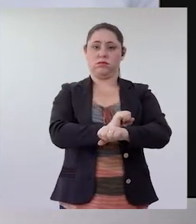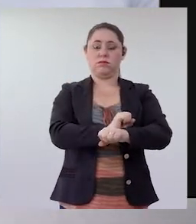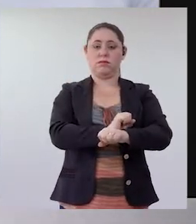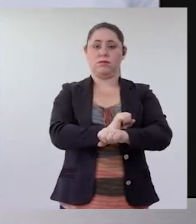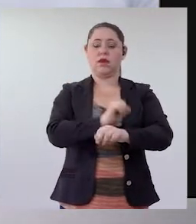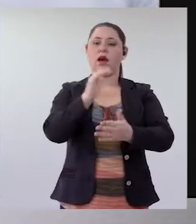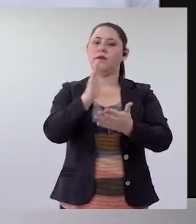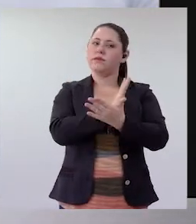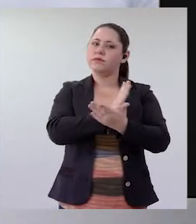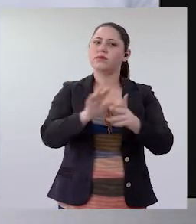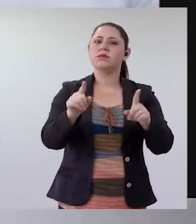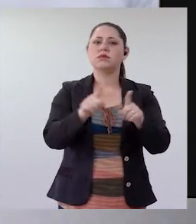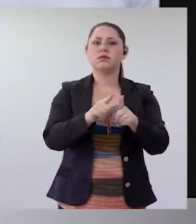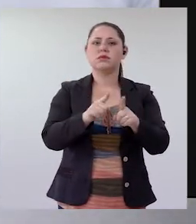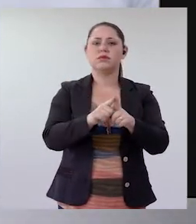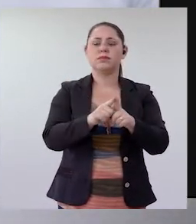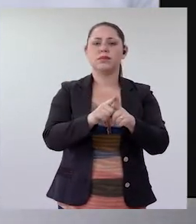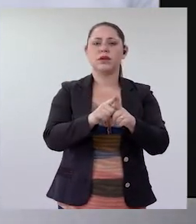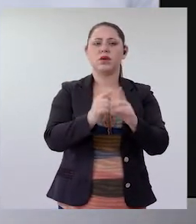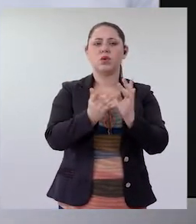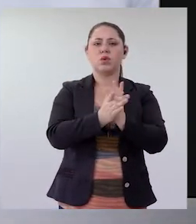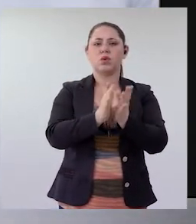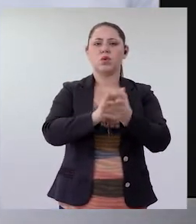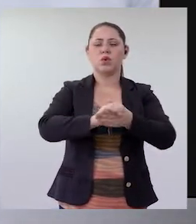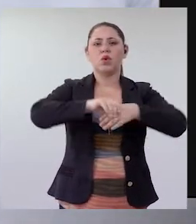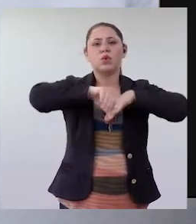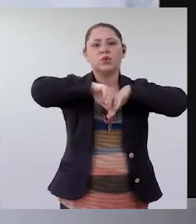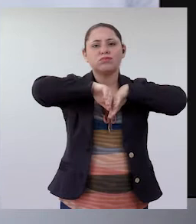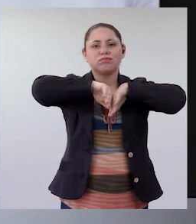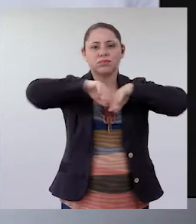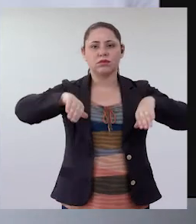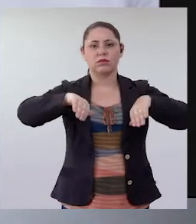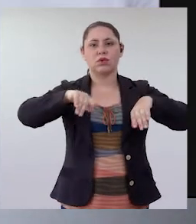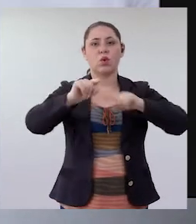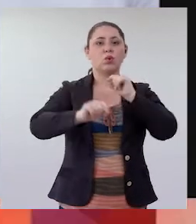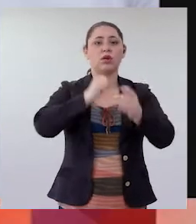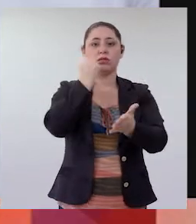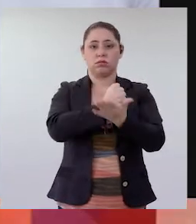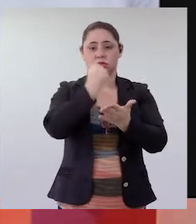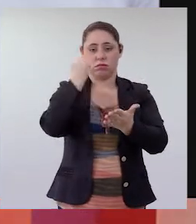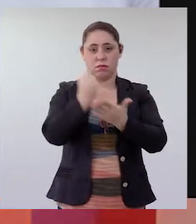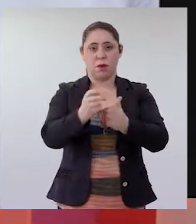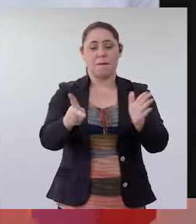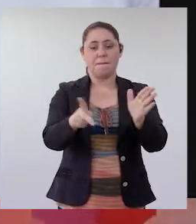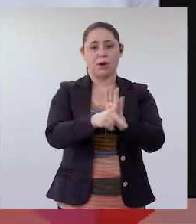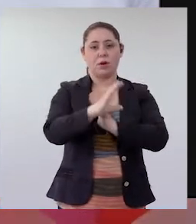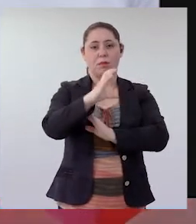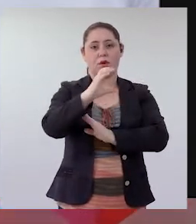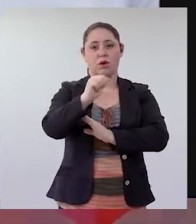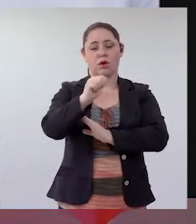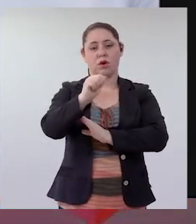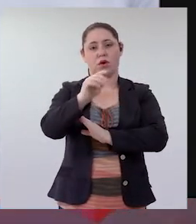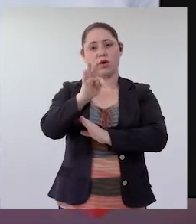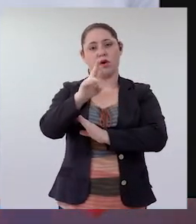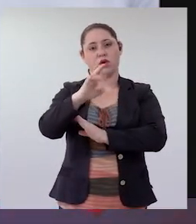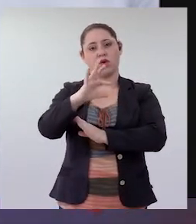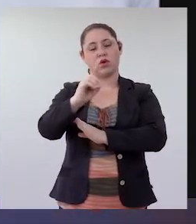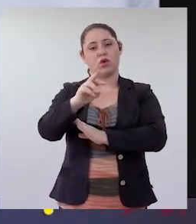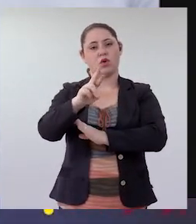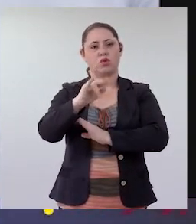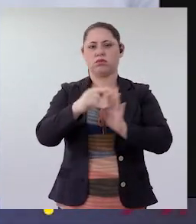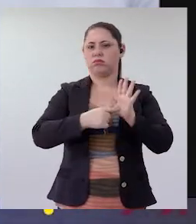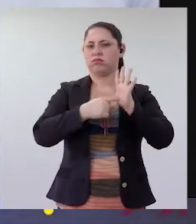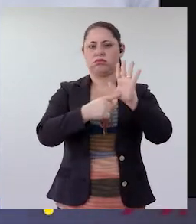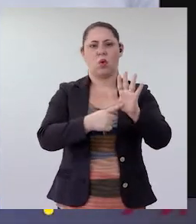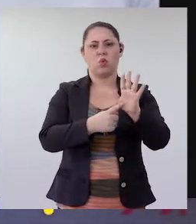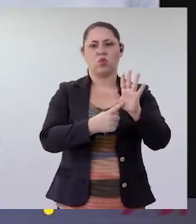Muitas vezes também os divórcios, falando em divórcio, né, que são efetivados em cartórios, eles não